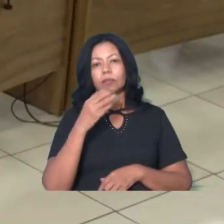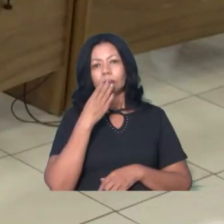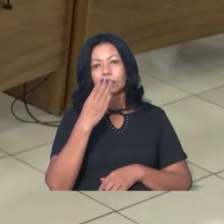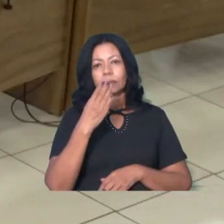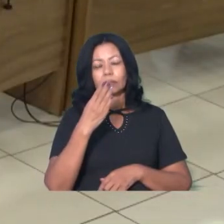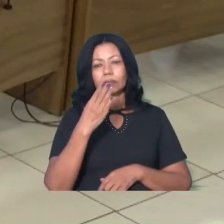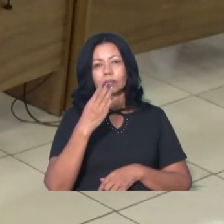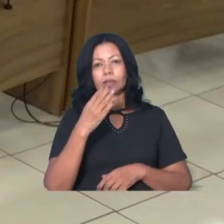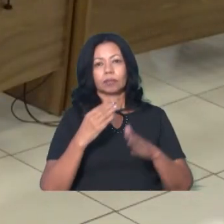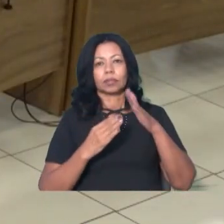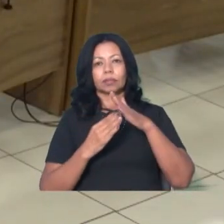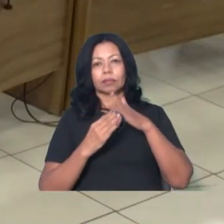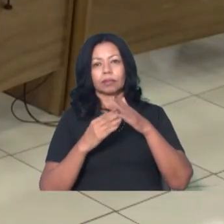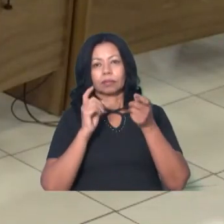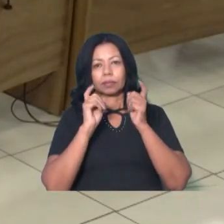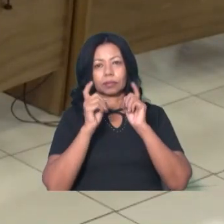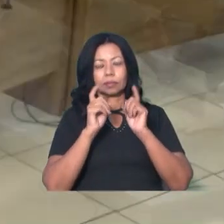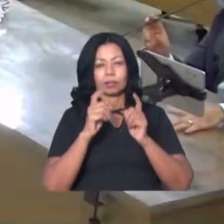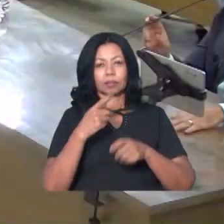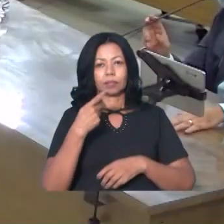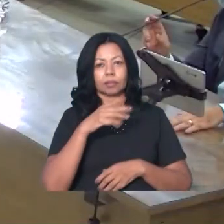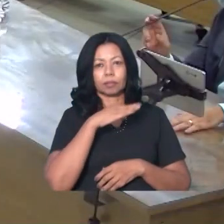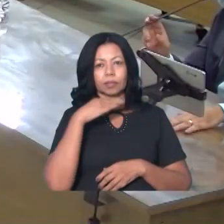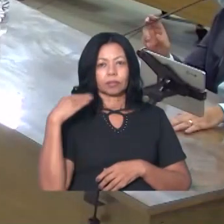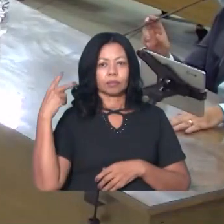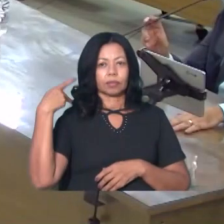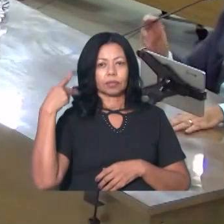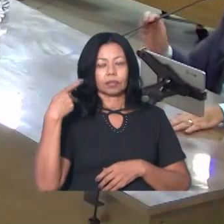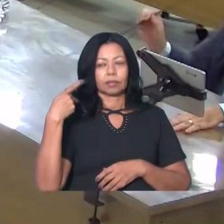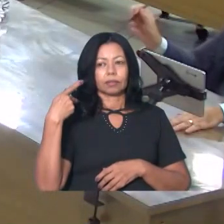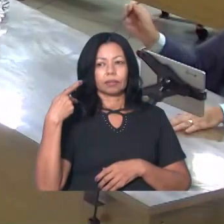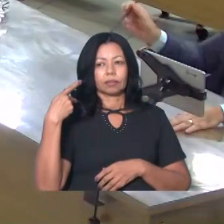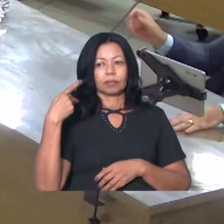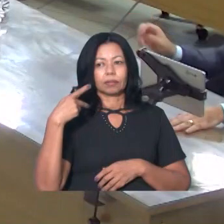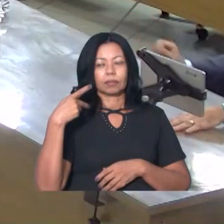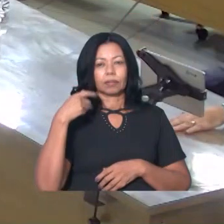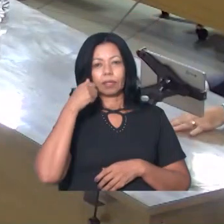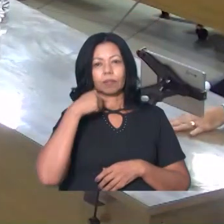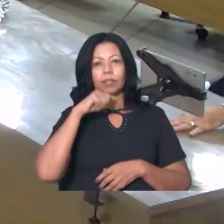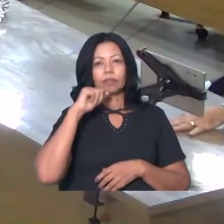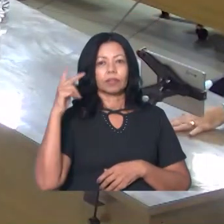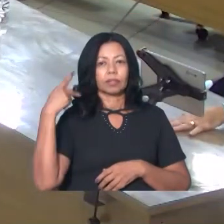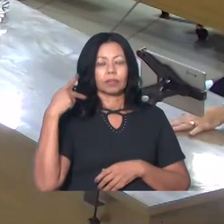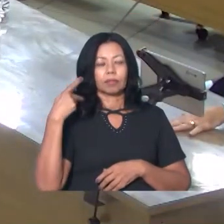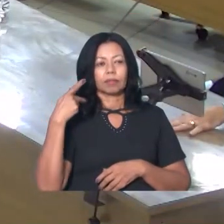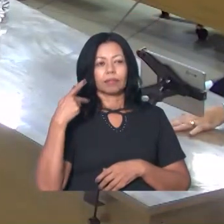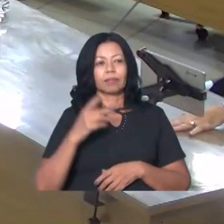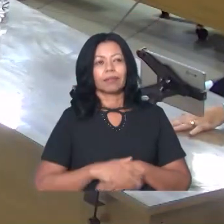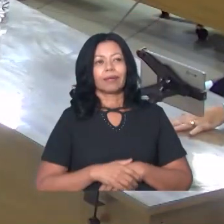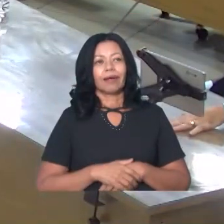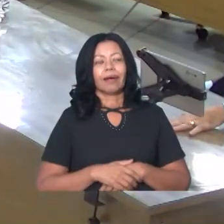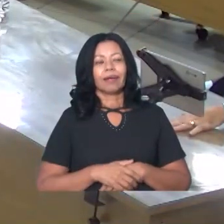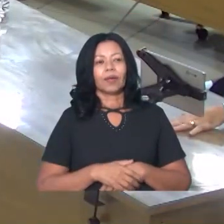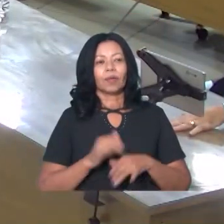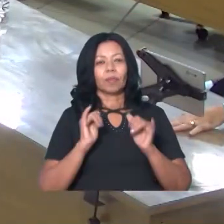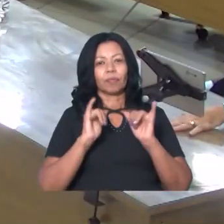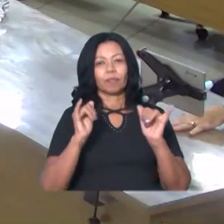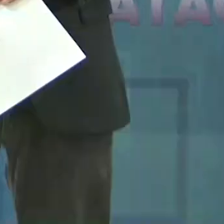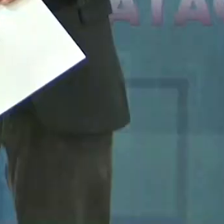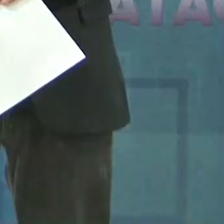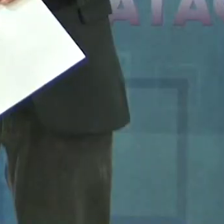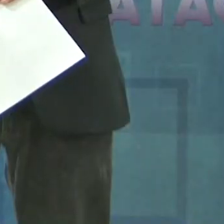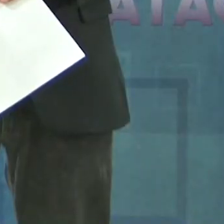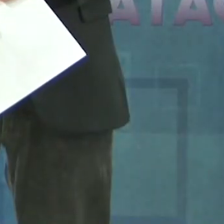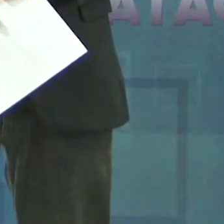para começar. Isso, muito obrigado a todos vocês, um ótimo dia, ótimo final de dia, né, para todos vocês. Obrigado de